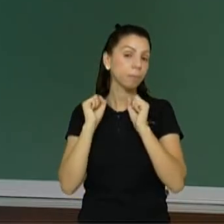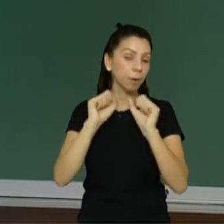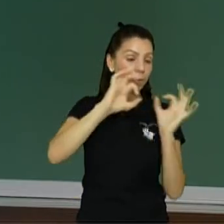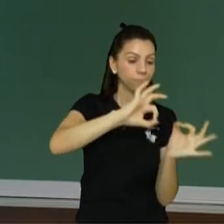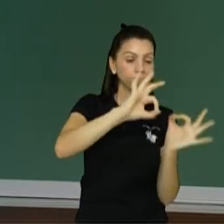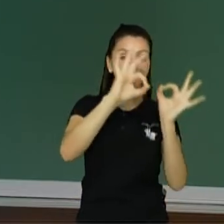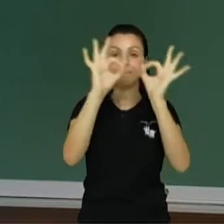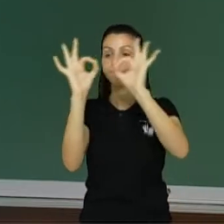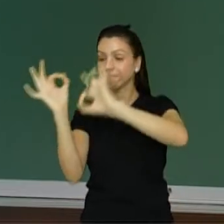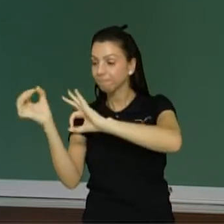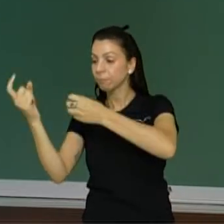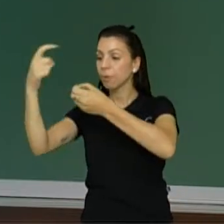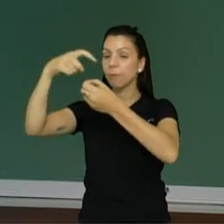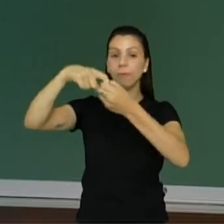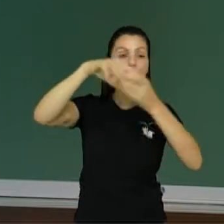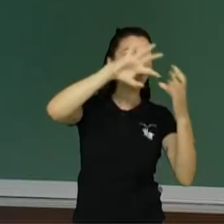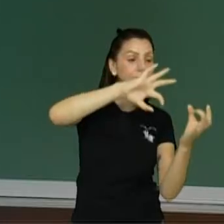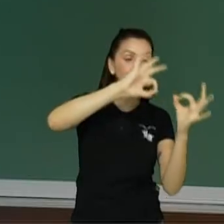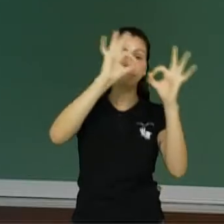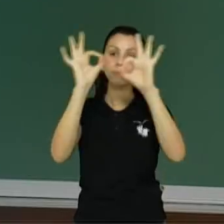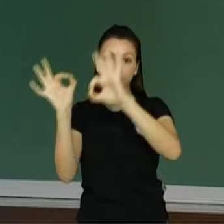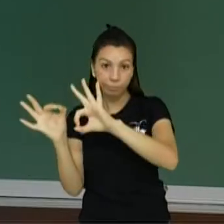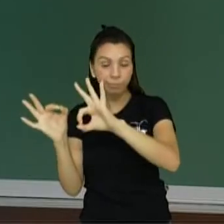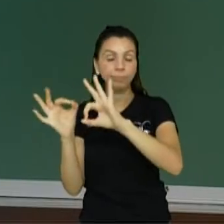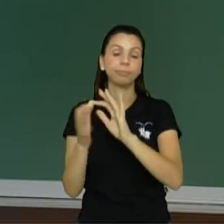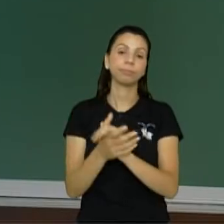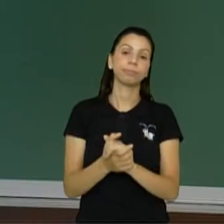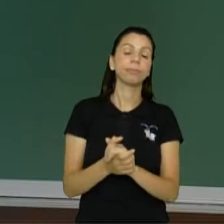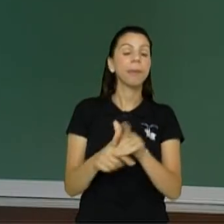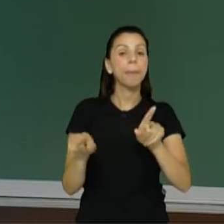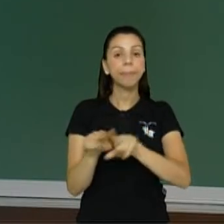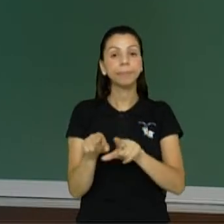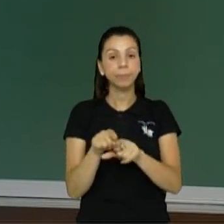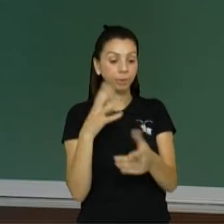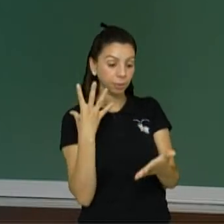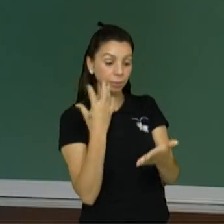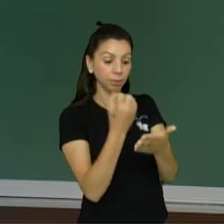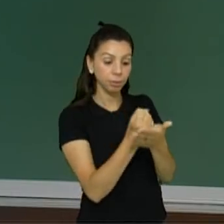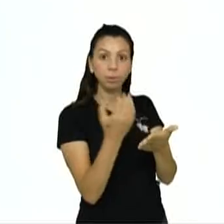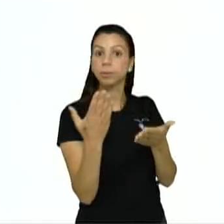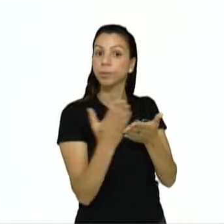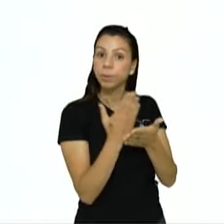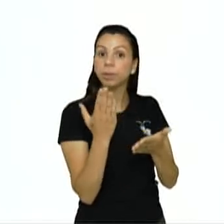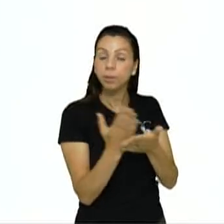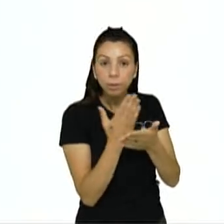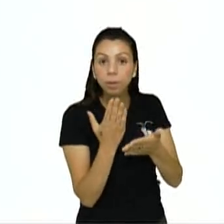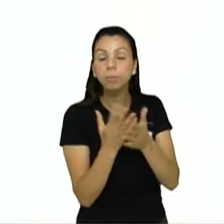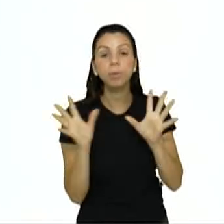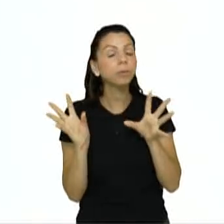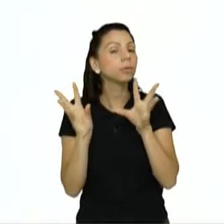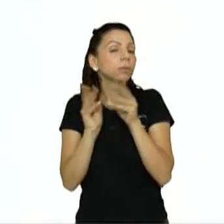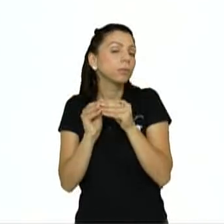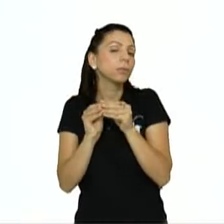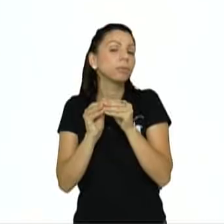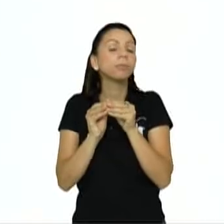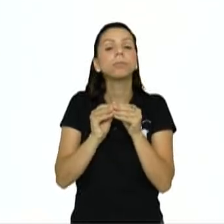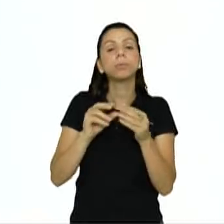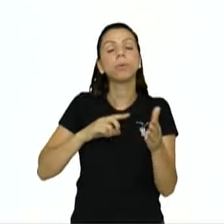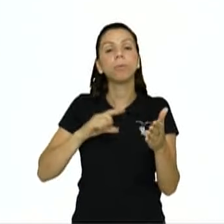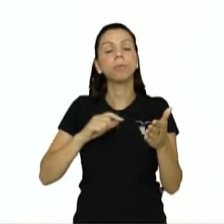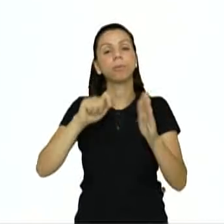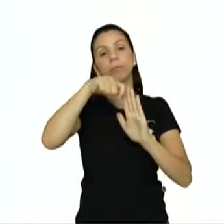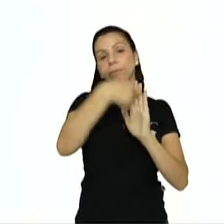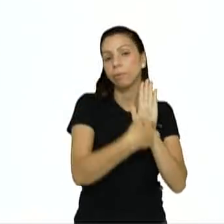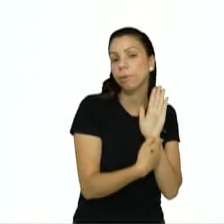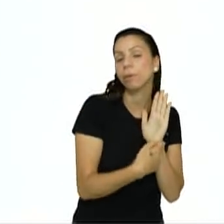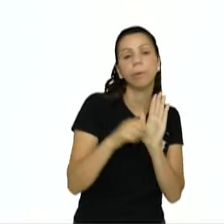você quiser, então assista as videoaulas. Faça anotações sobre elas no seu caderno, faça resumos com vários textos